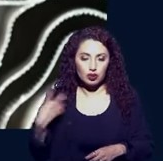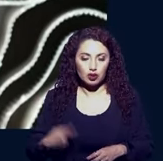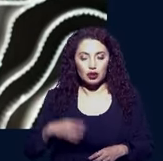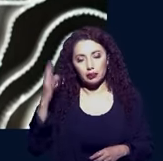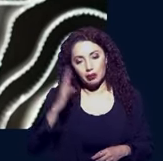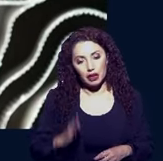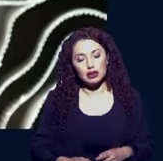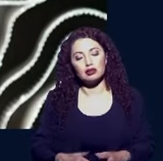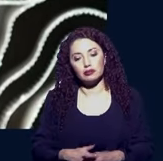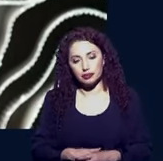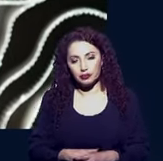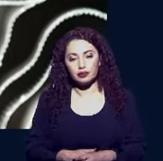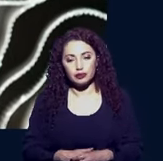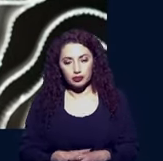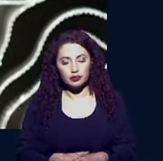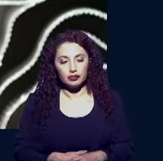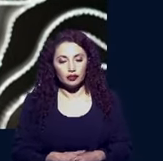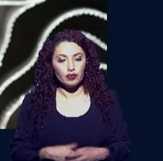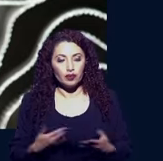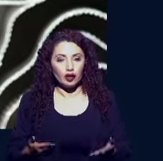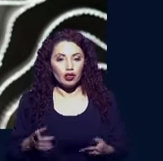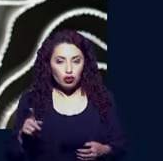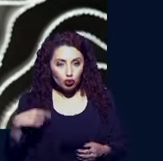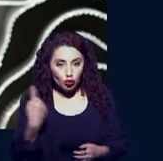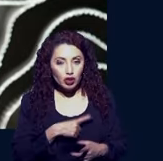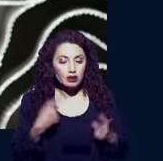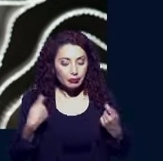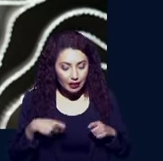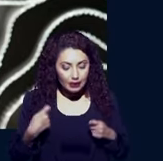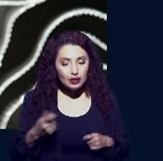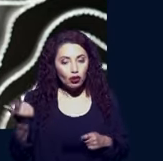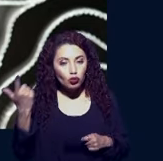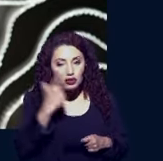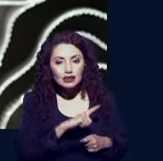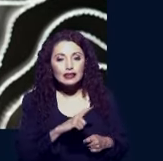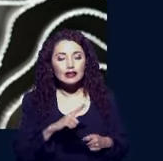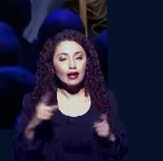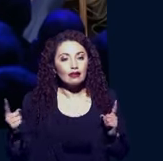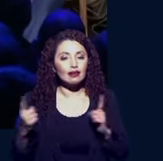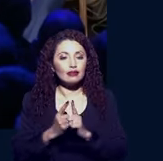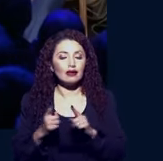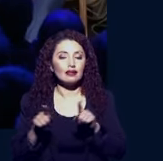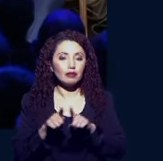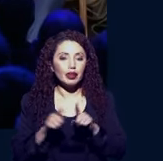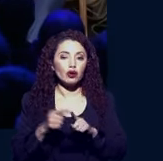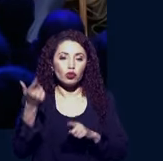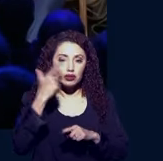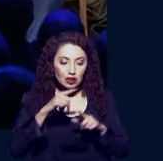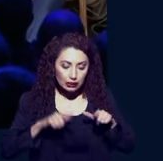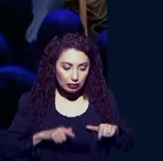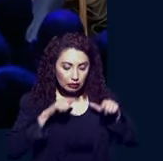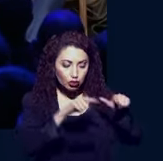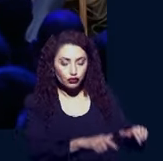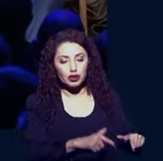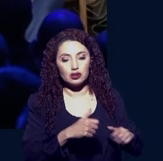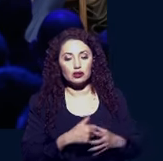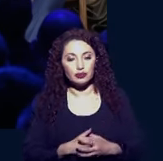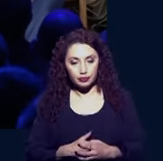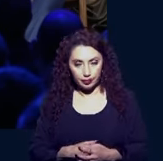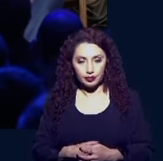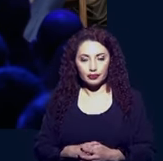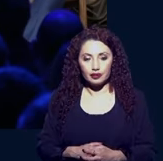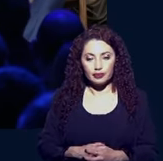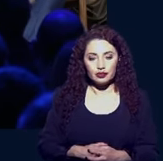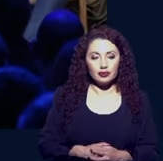Brasil então acho que esse é o o futuro é conseguir atender essa demanda qualificada esse certificado colocar uma